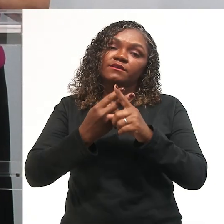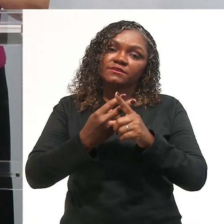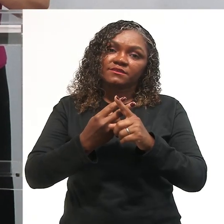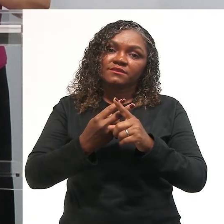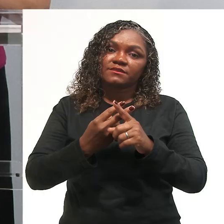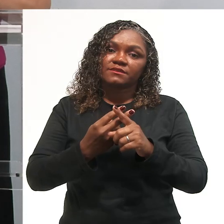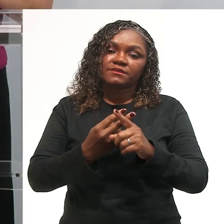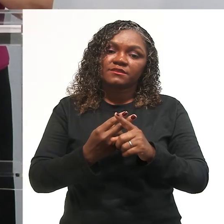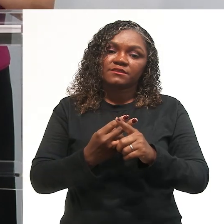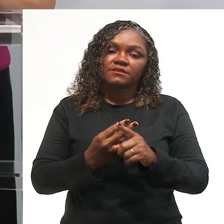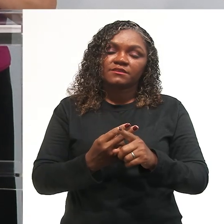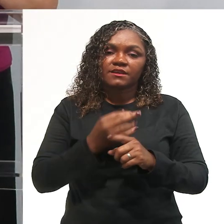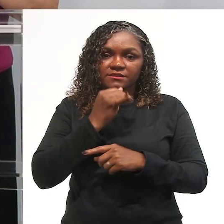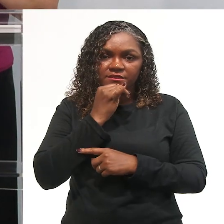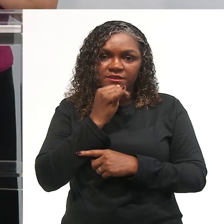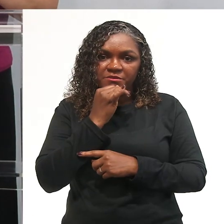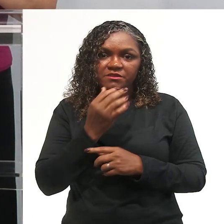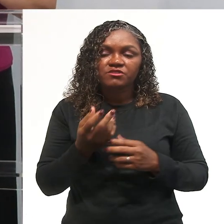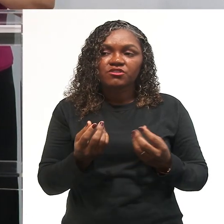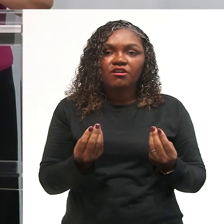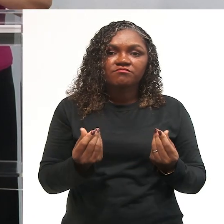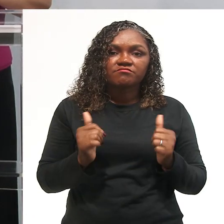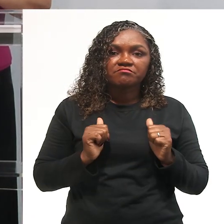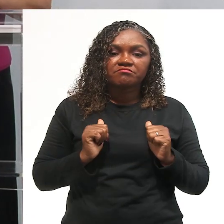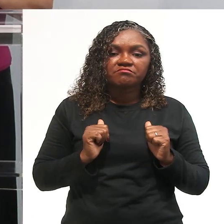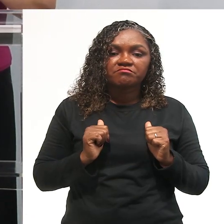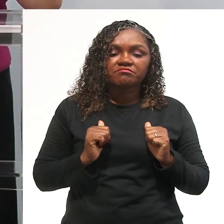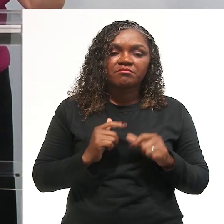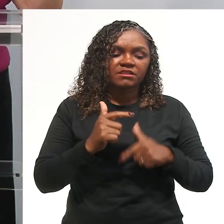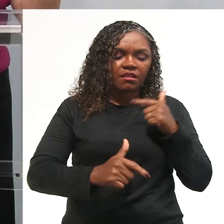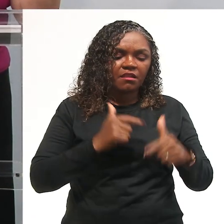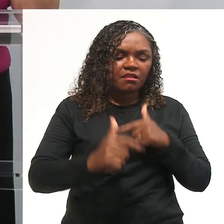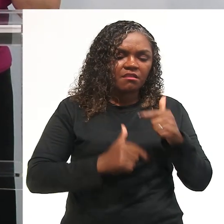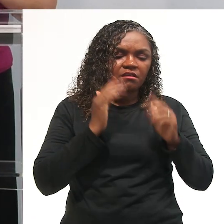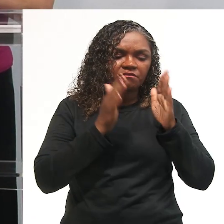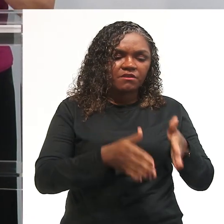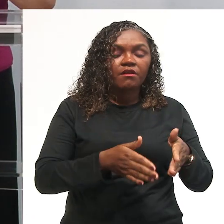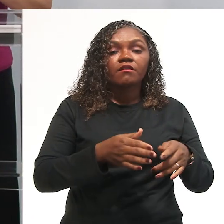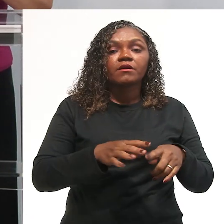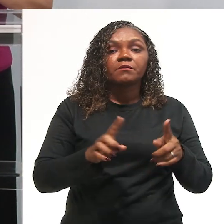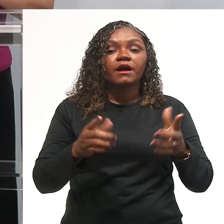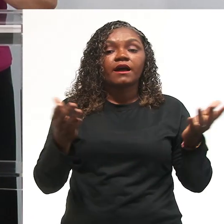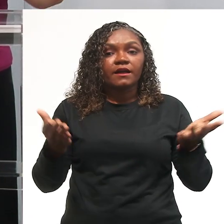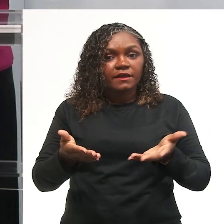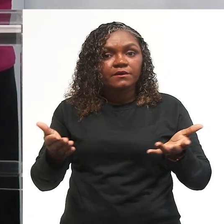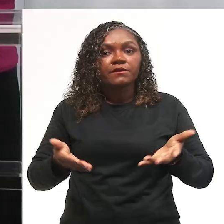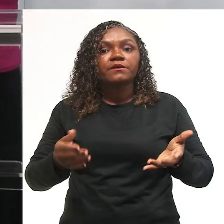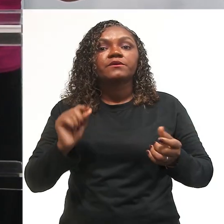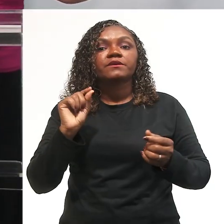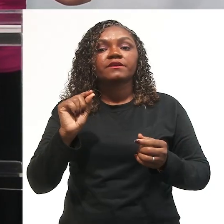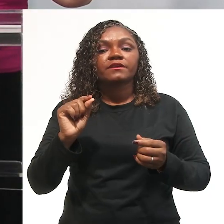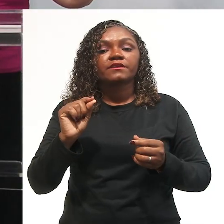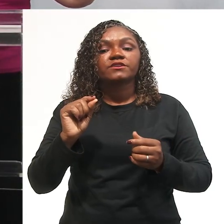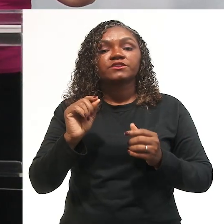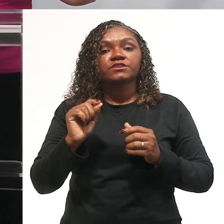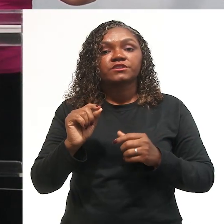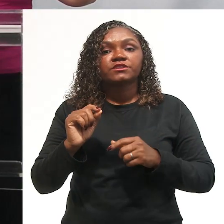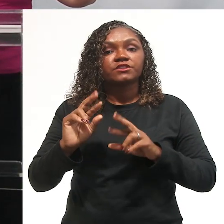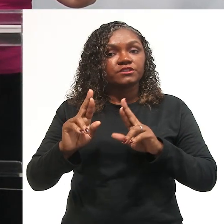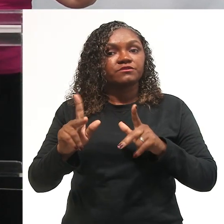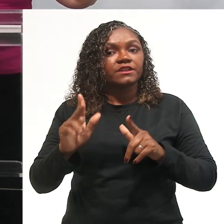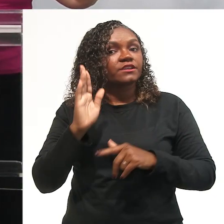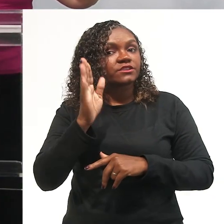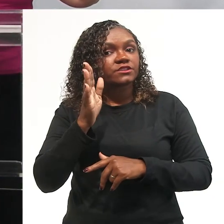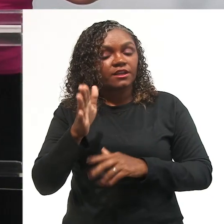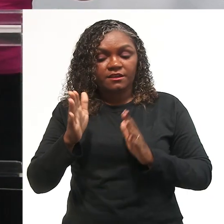daquela posição quase que neutra, né? Não era ruim, mas também não era muito boa, e agora ela ocupa